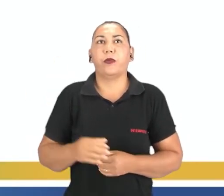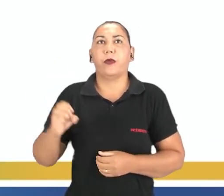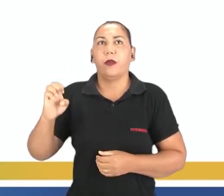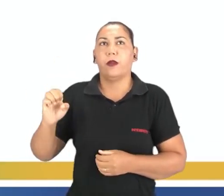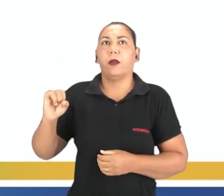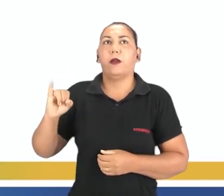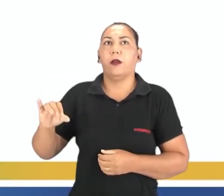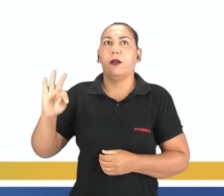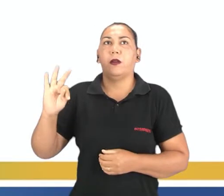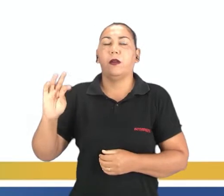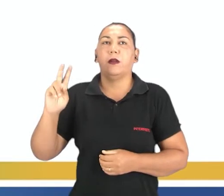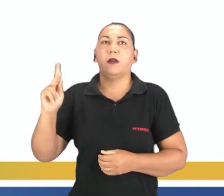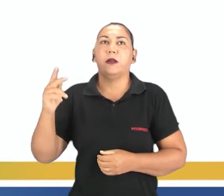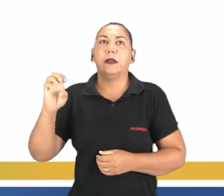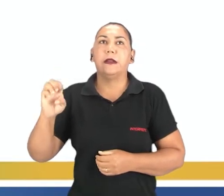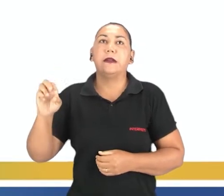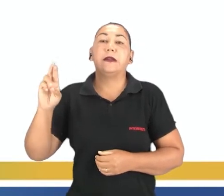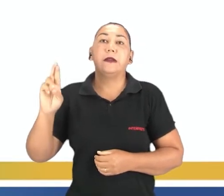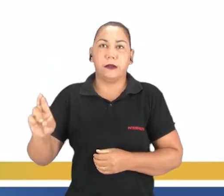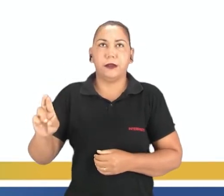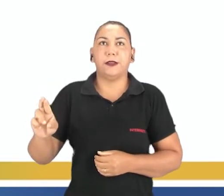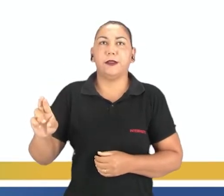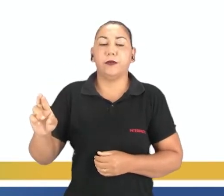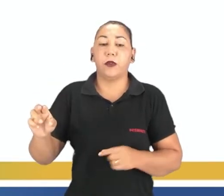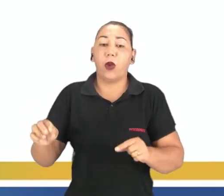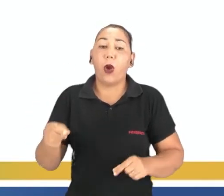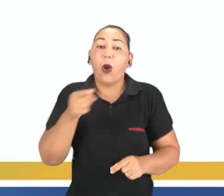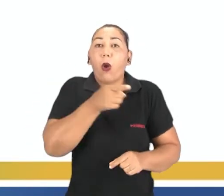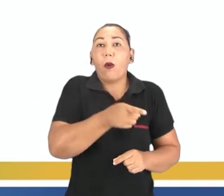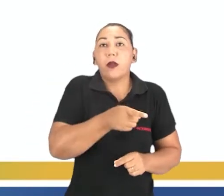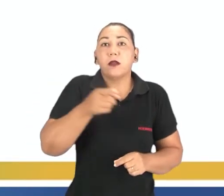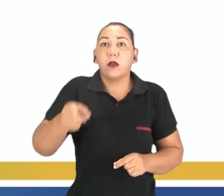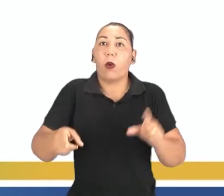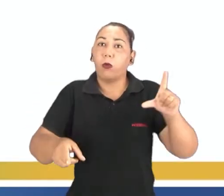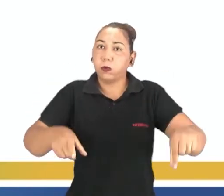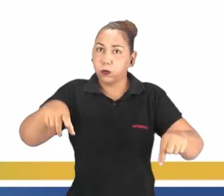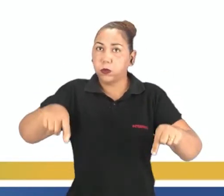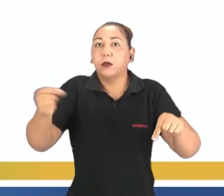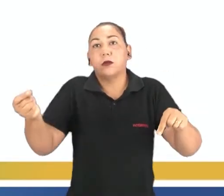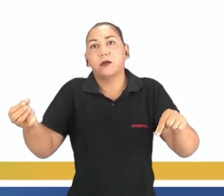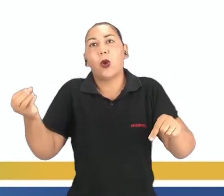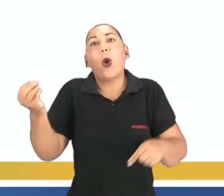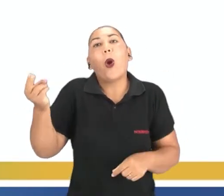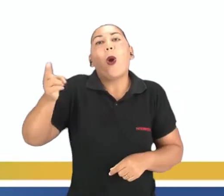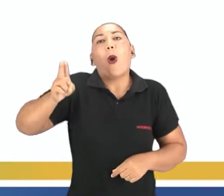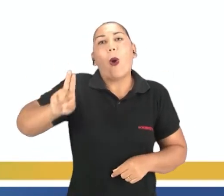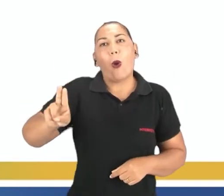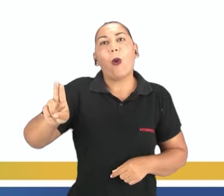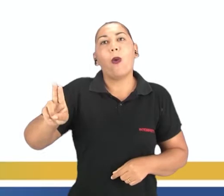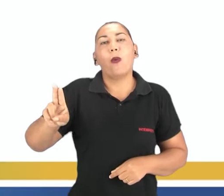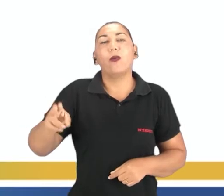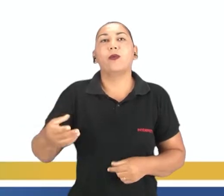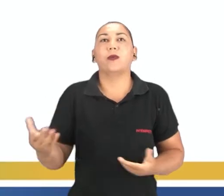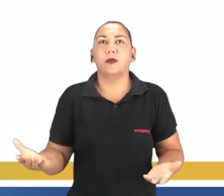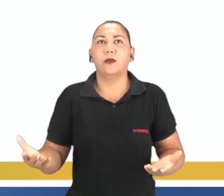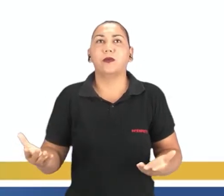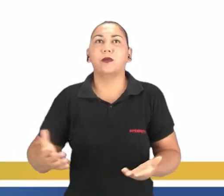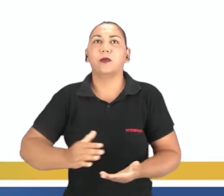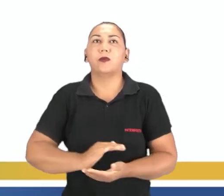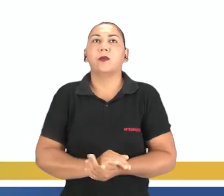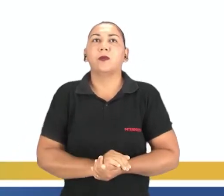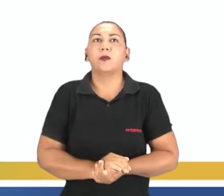Either, or, que você vai usar para dizer ou esse ou aquele. Geralmente, quando você fala sobre o either e o neither, você